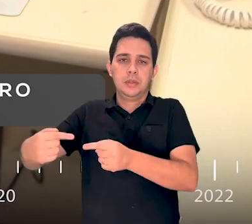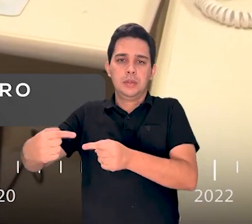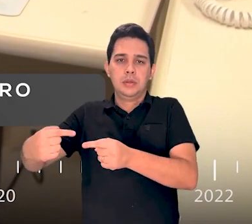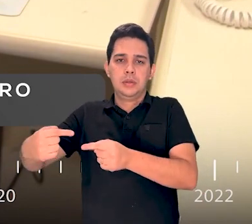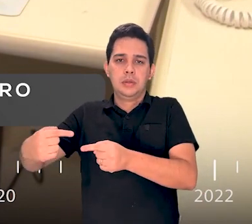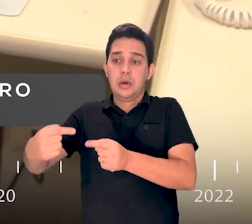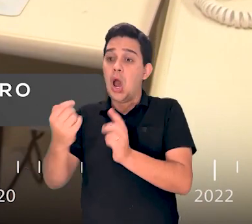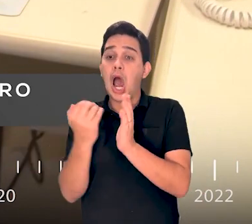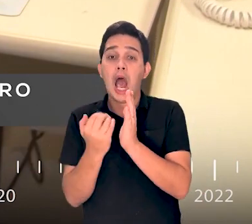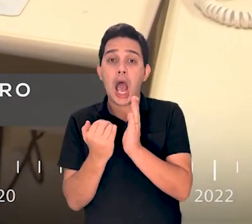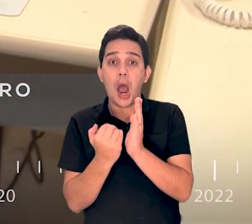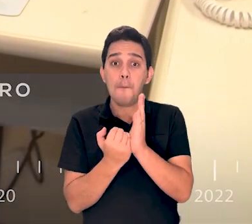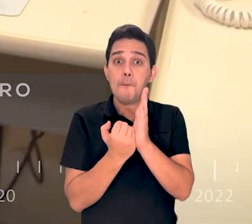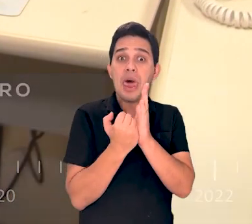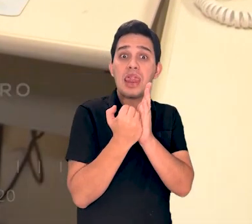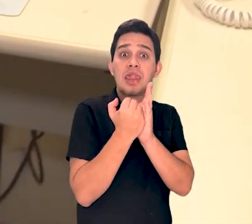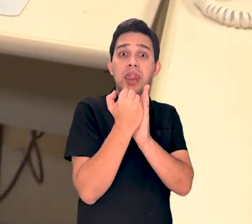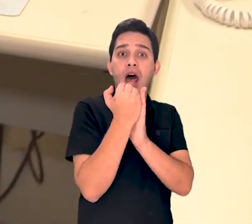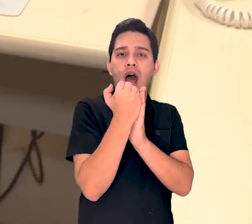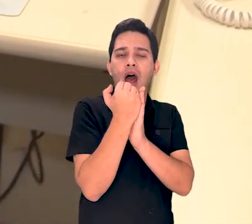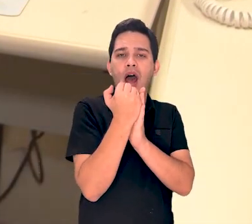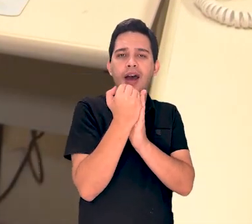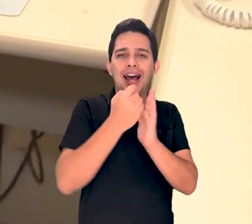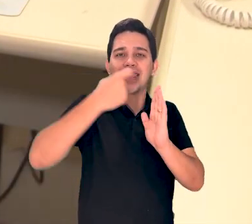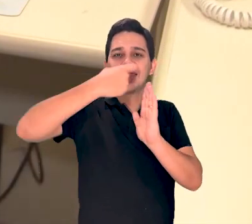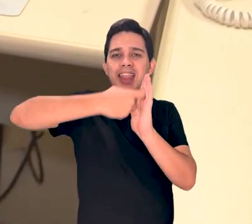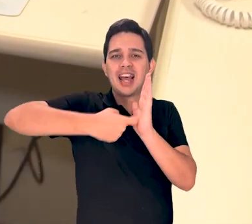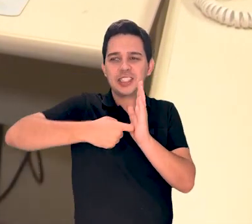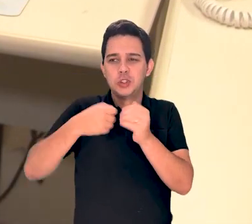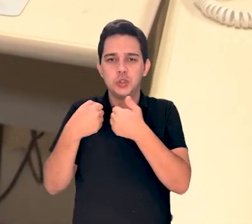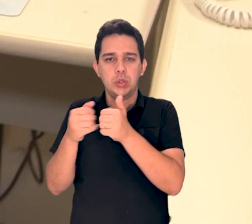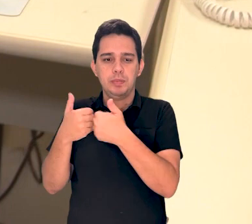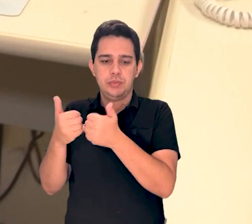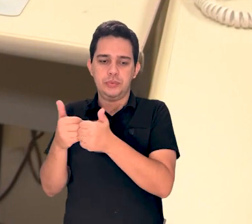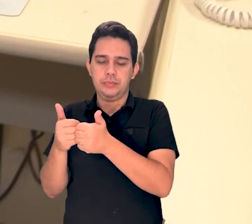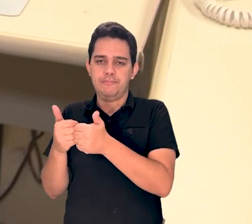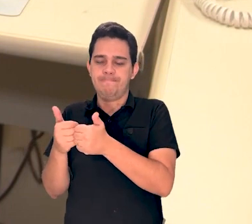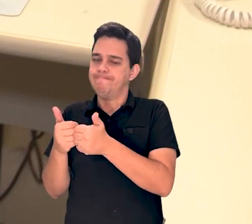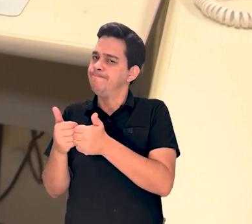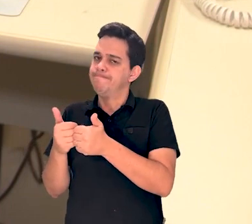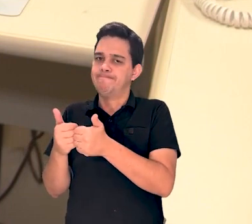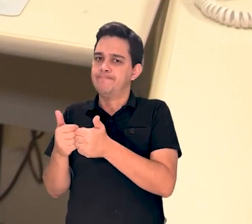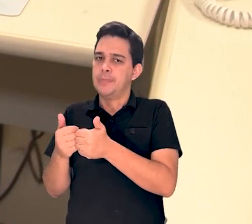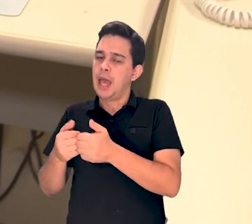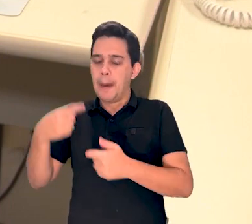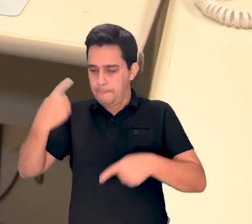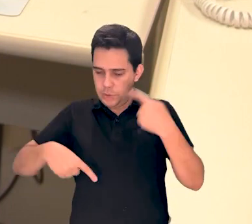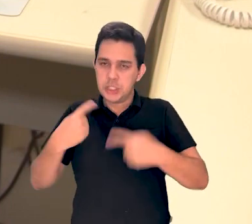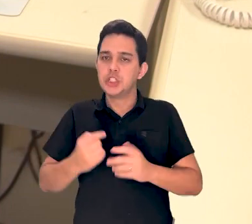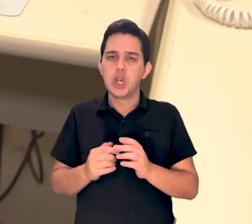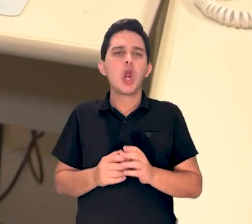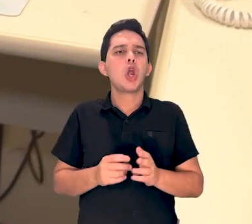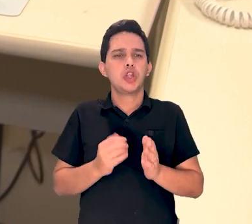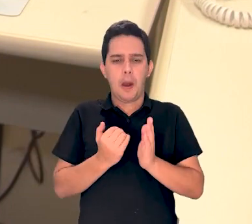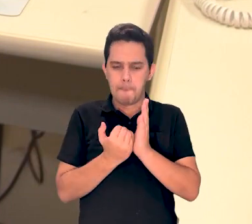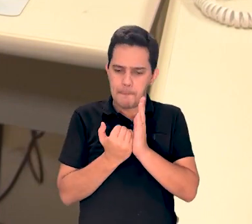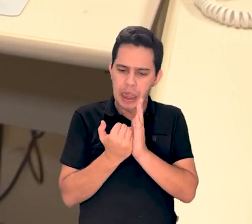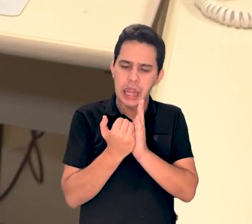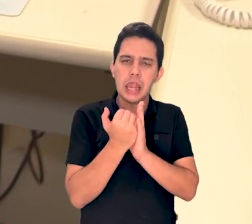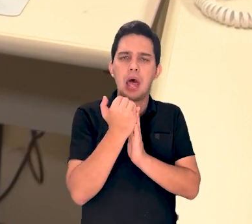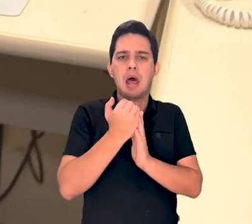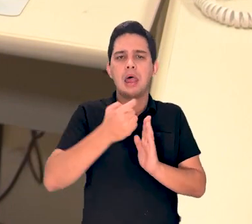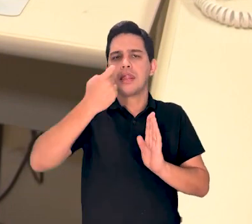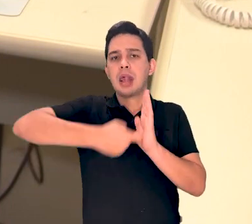contrato de concessão né então os reajustes a política tarifária não tinha data-base e não tinha percentual